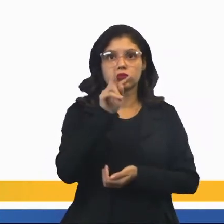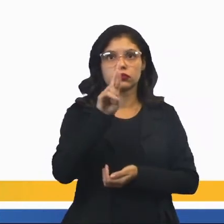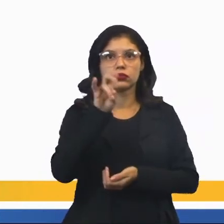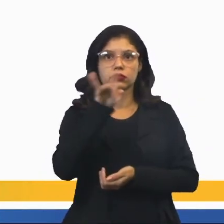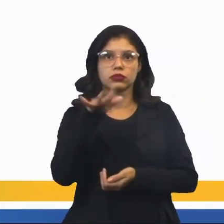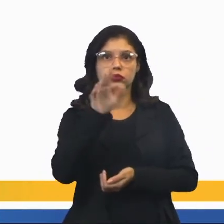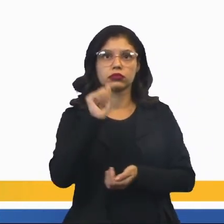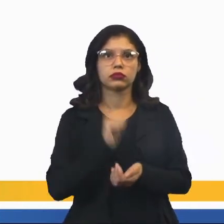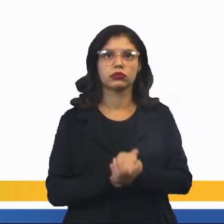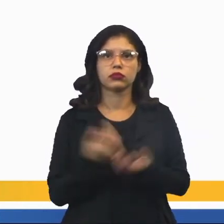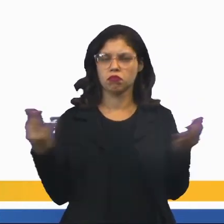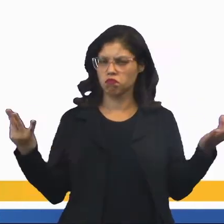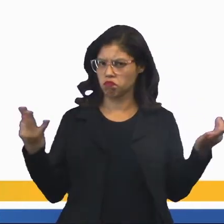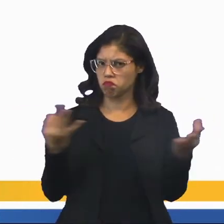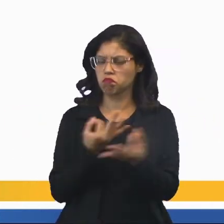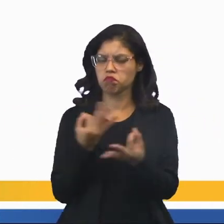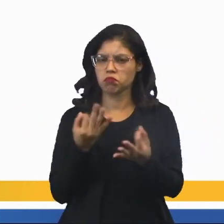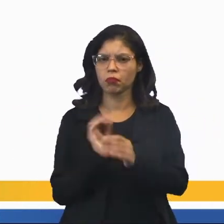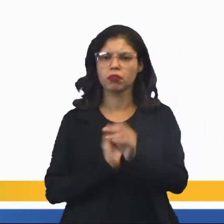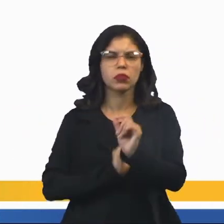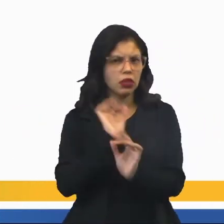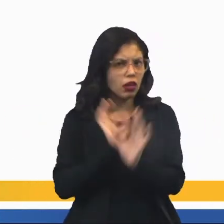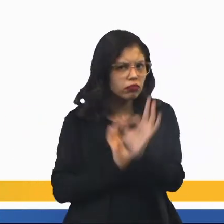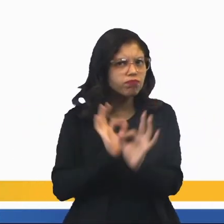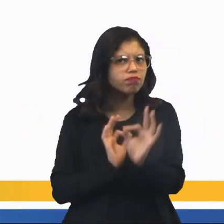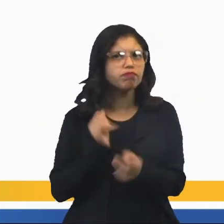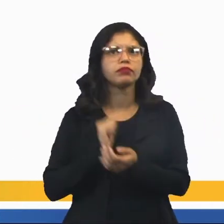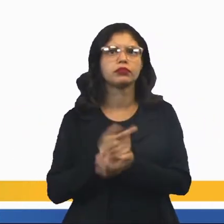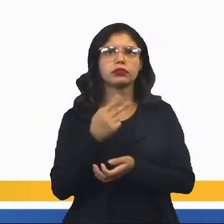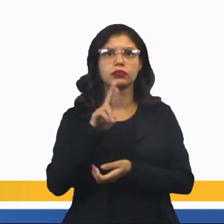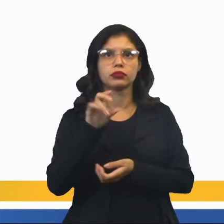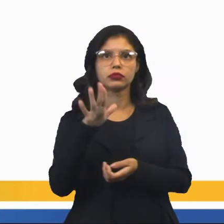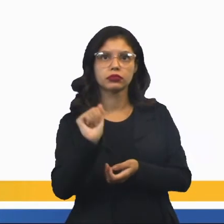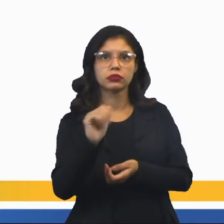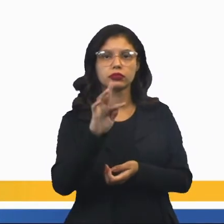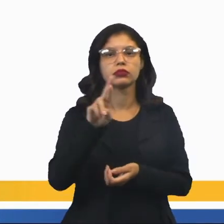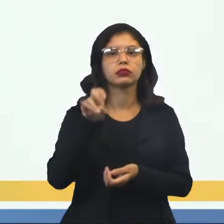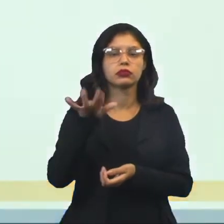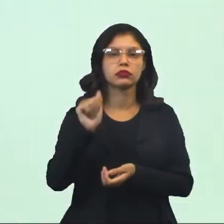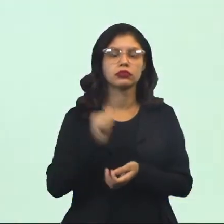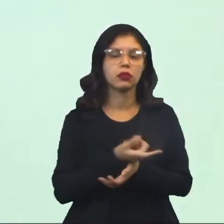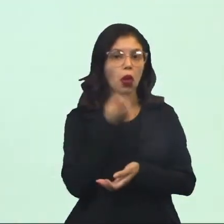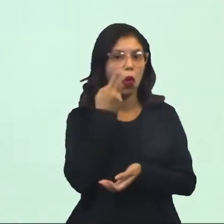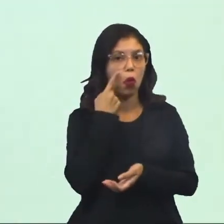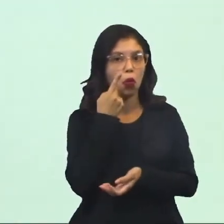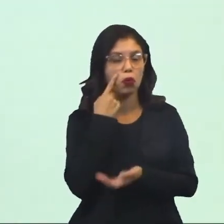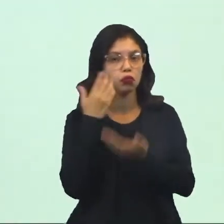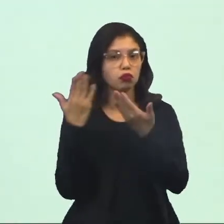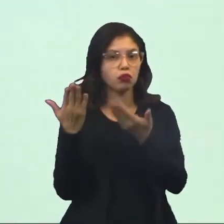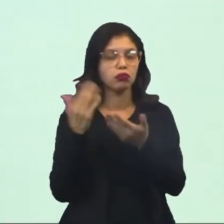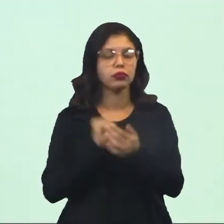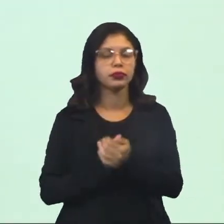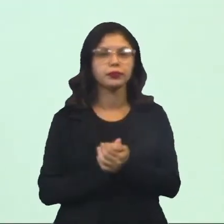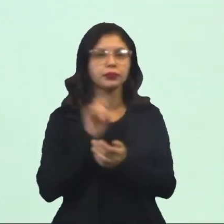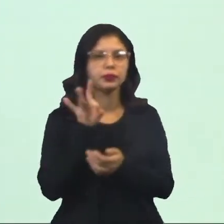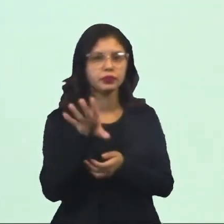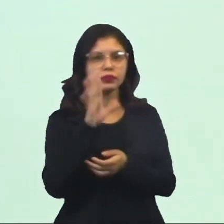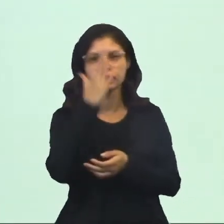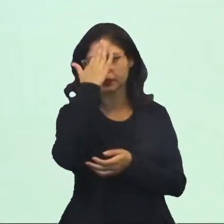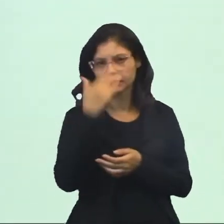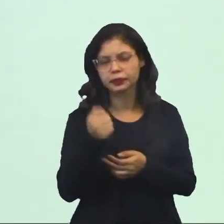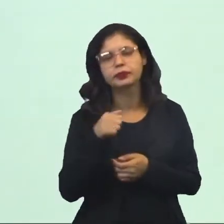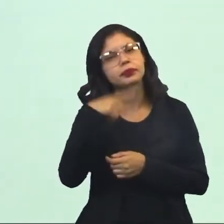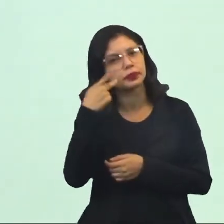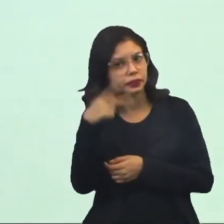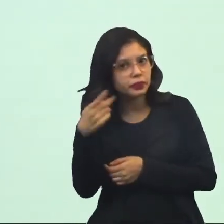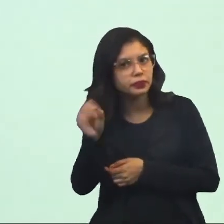são excelentes artesãos na arte plumária e cerâmica. Olha só, turma, você sabe me